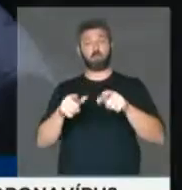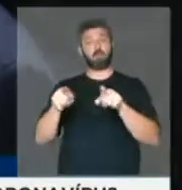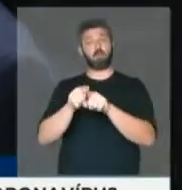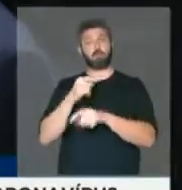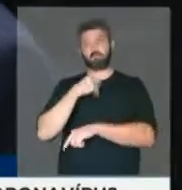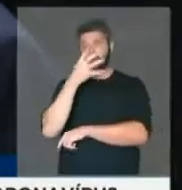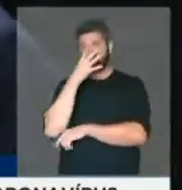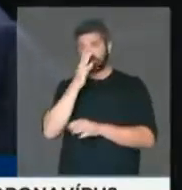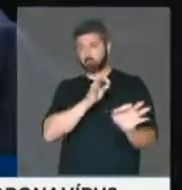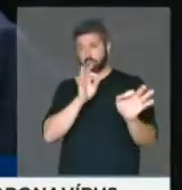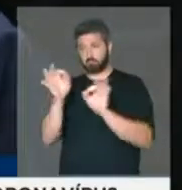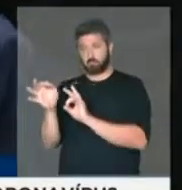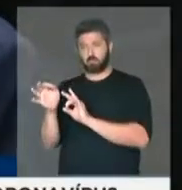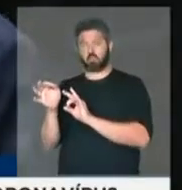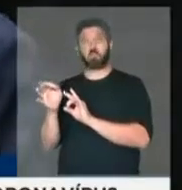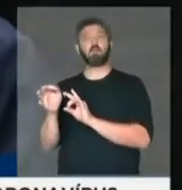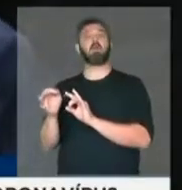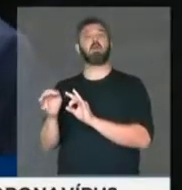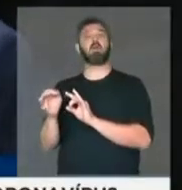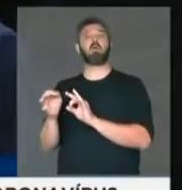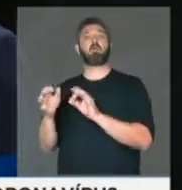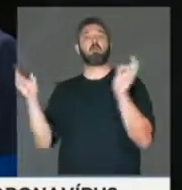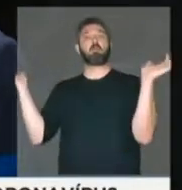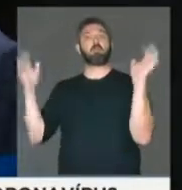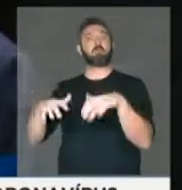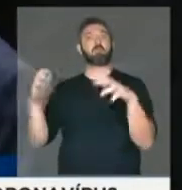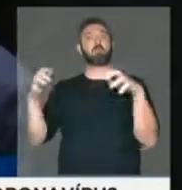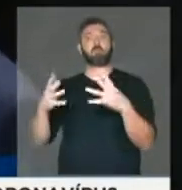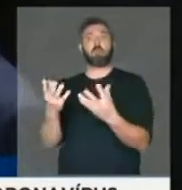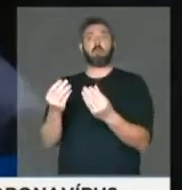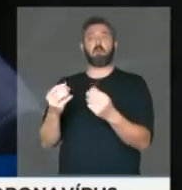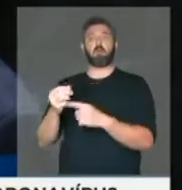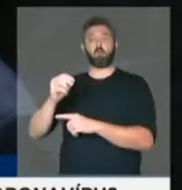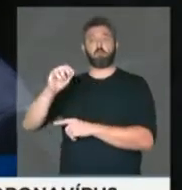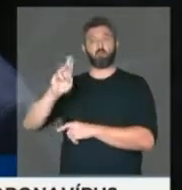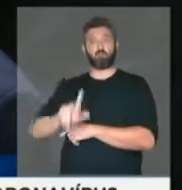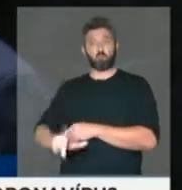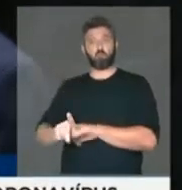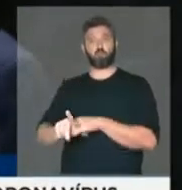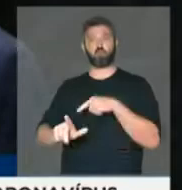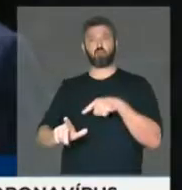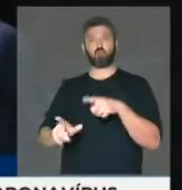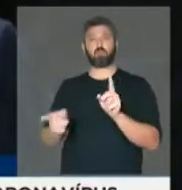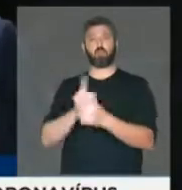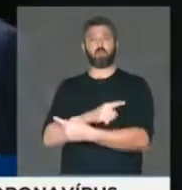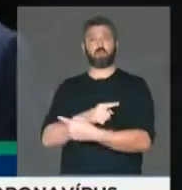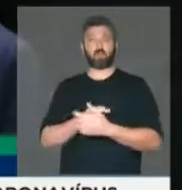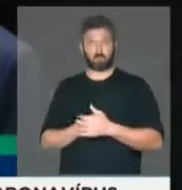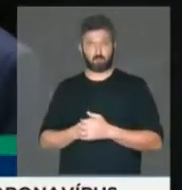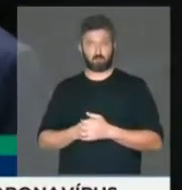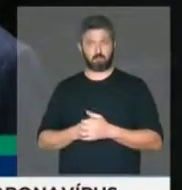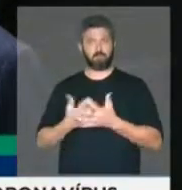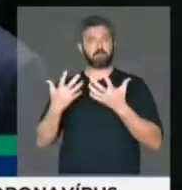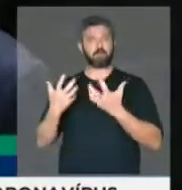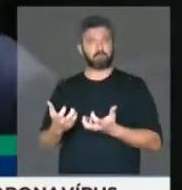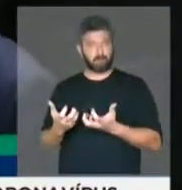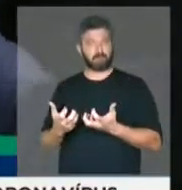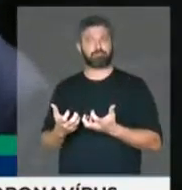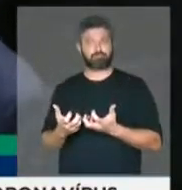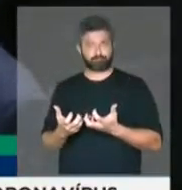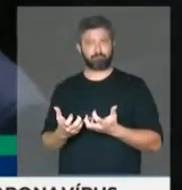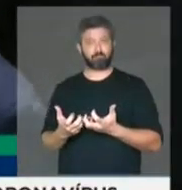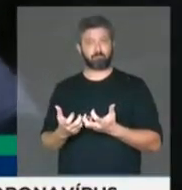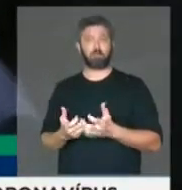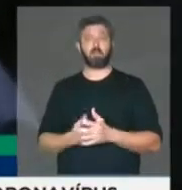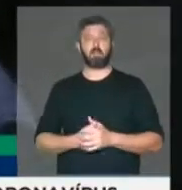como assistíamos isso, abundância de chuva no sul do Brasil, ao contrário,